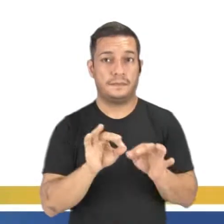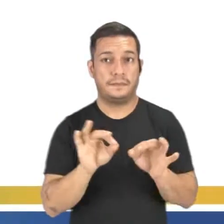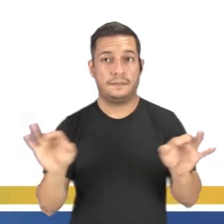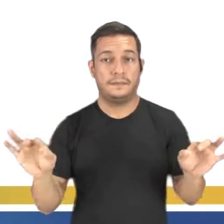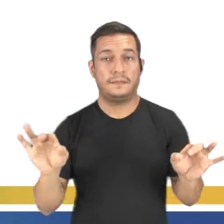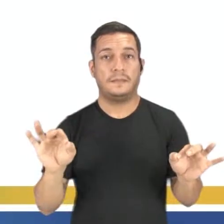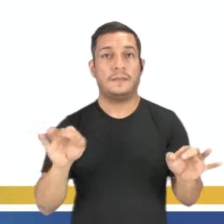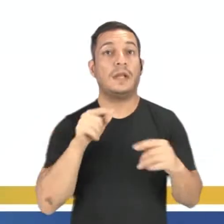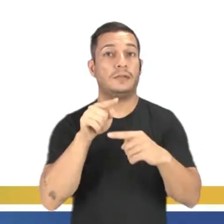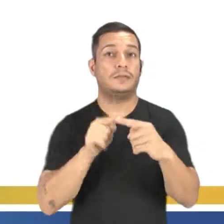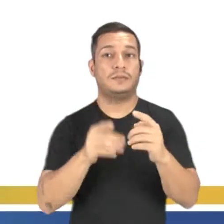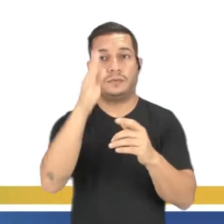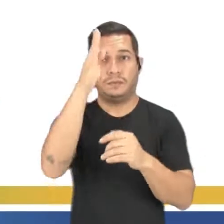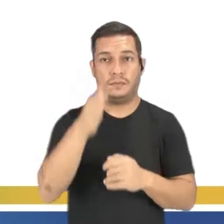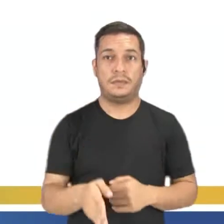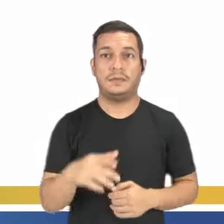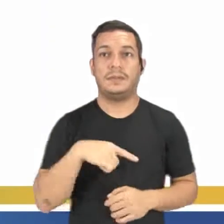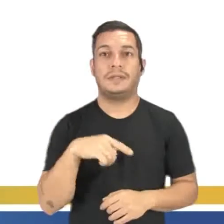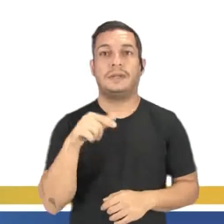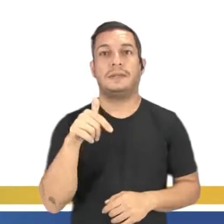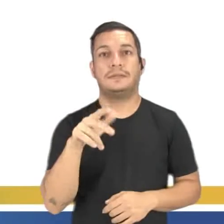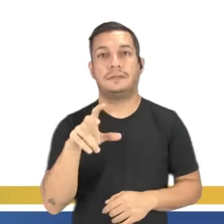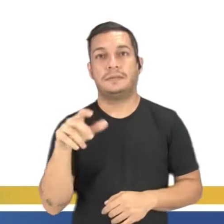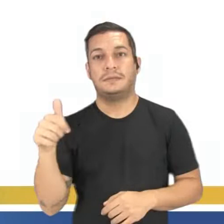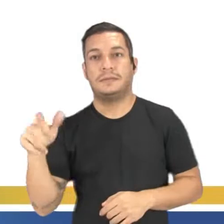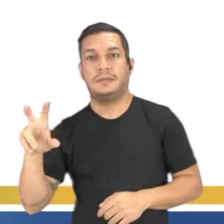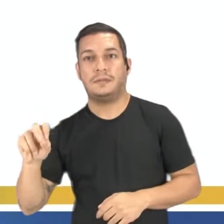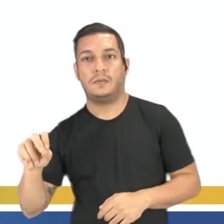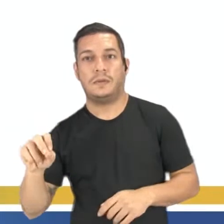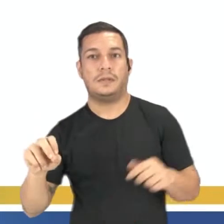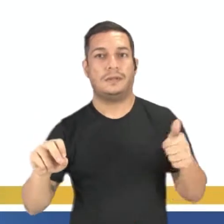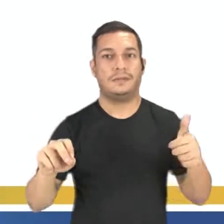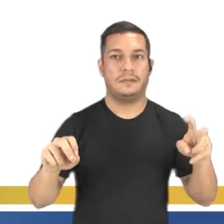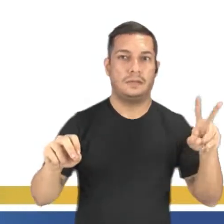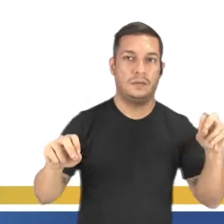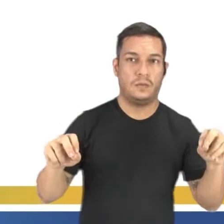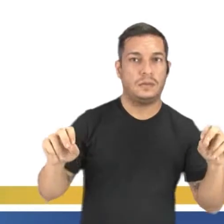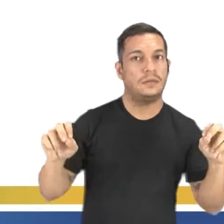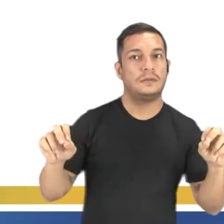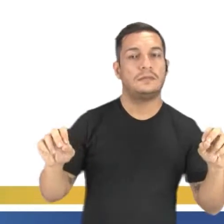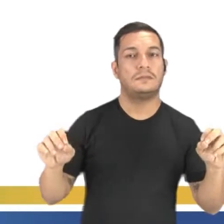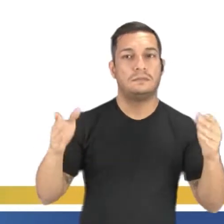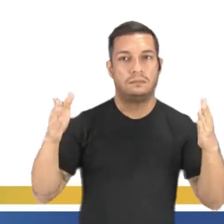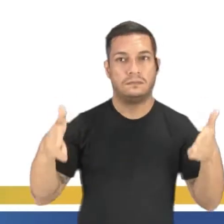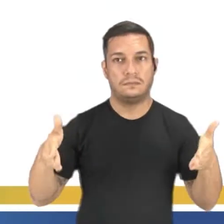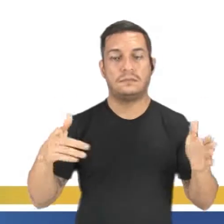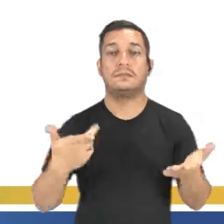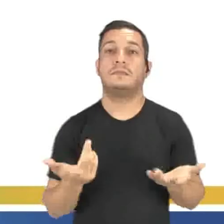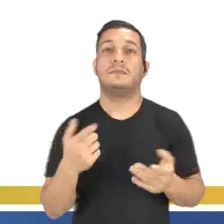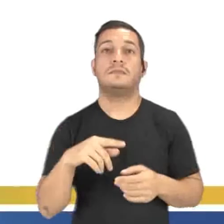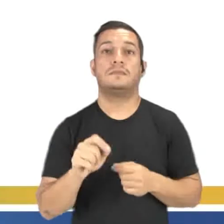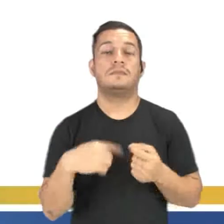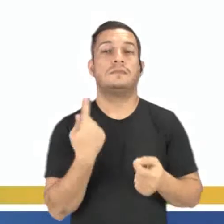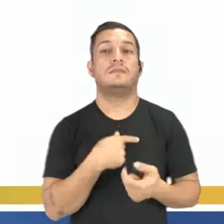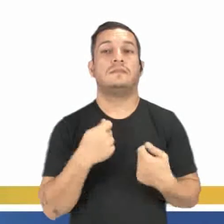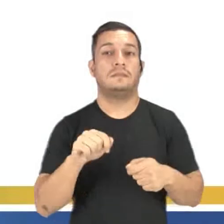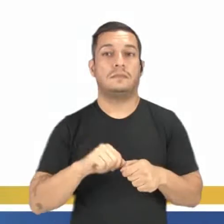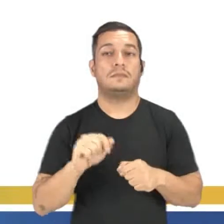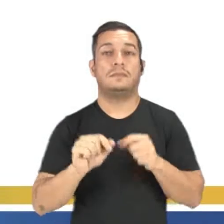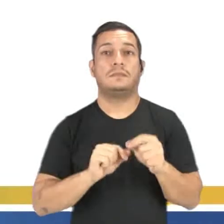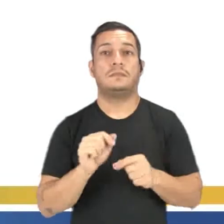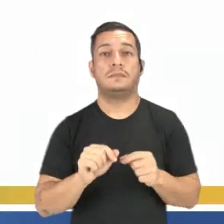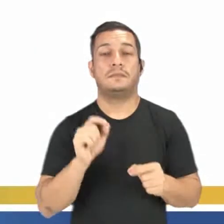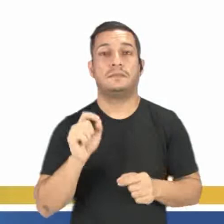inteiro, ao dividir no meio, eu tenho 150 desse lado e 150 do outro, ok? Então, o que devemos fazer